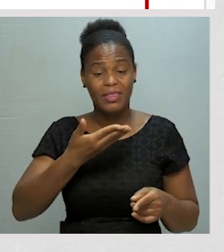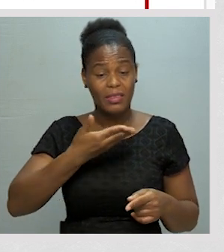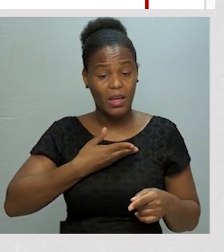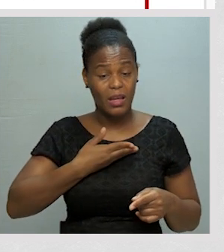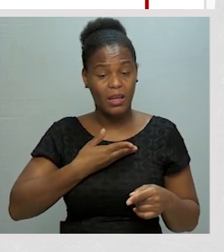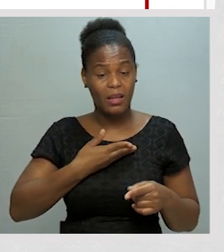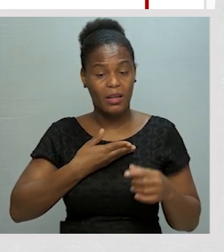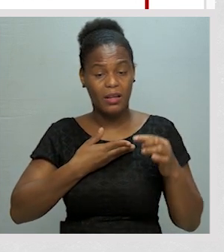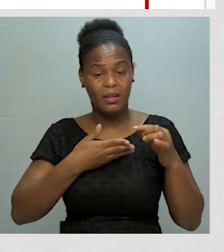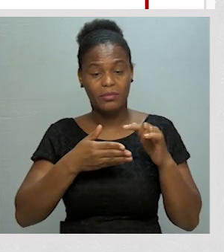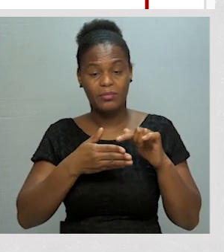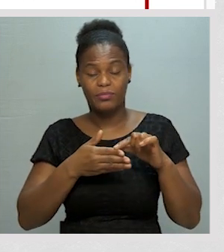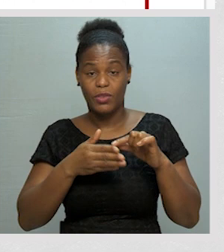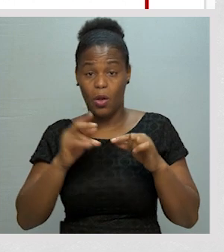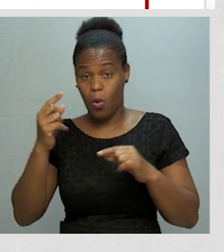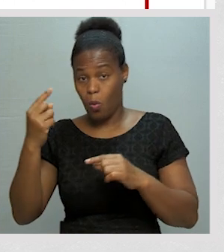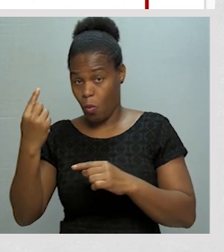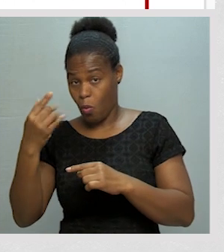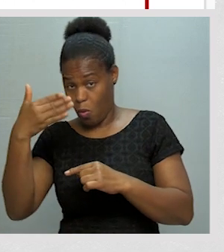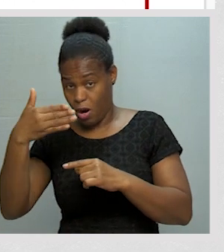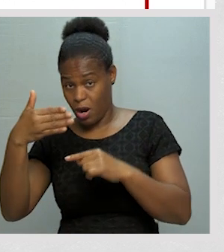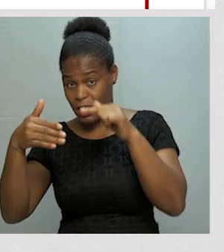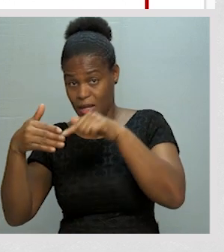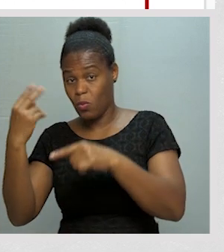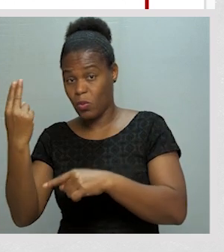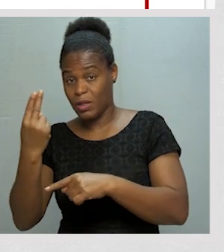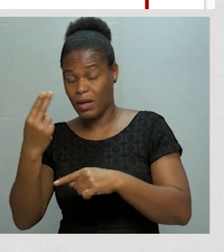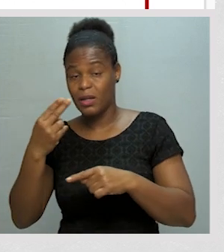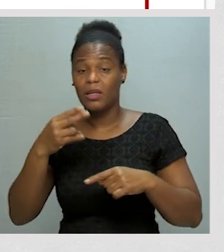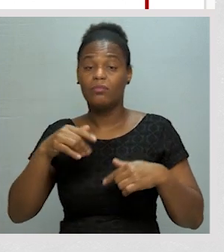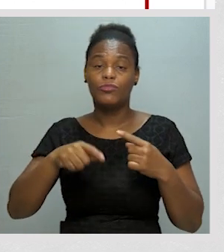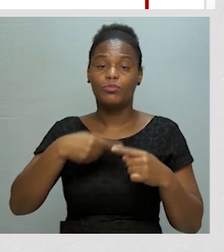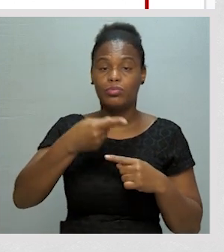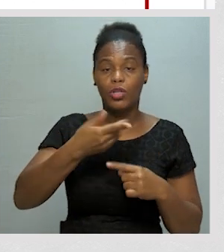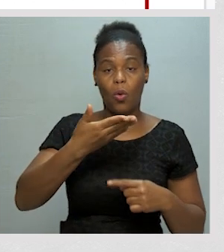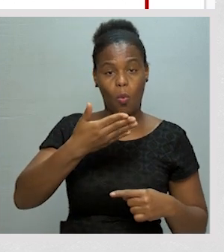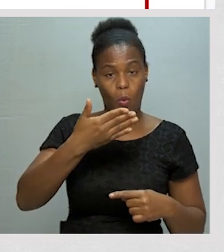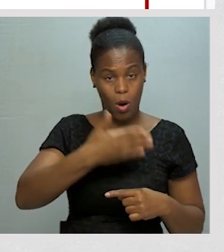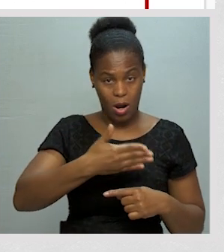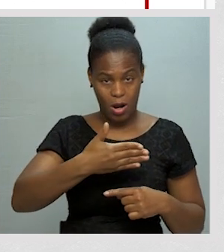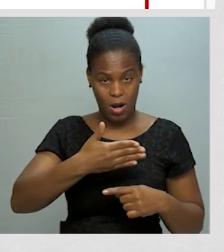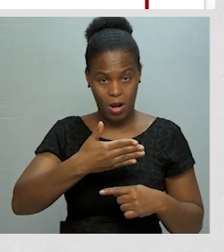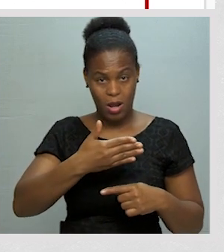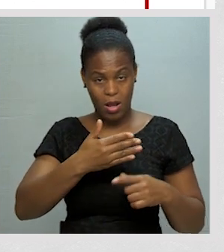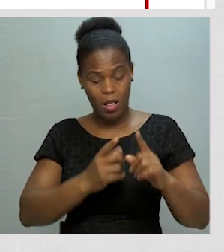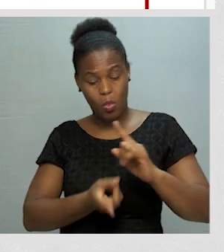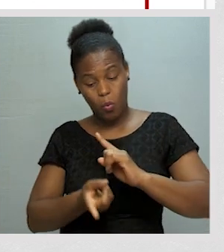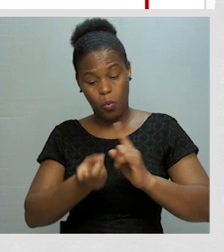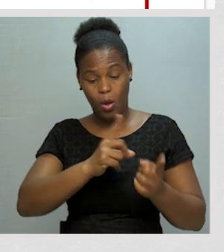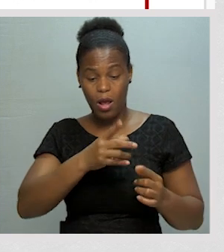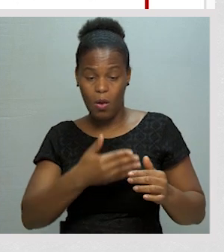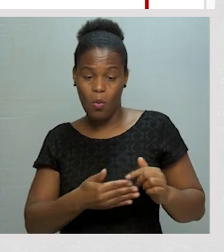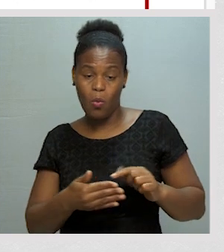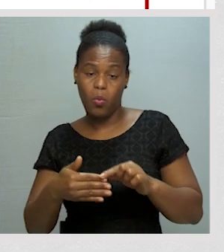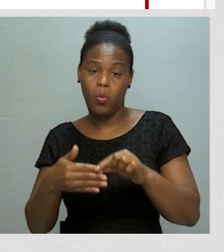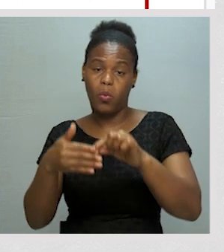bem aqui. Esse 1 pertence à ordem das unidades, então, perfeito. Agora, este outro 1